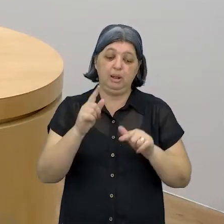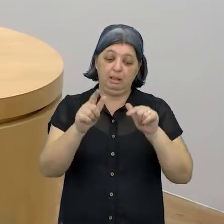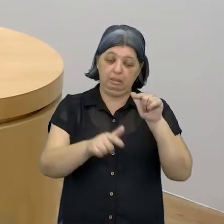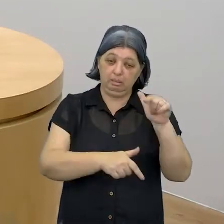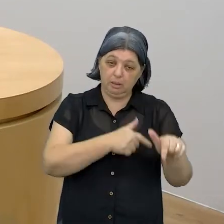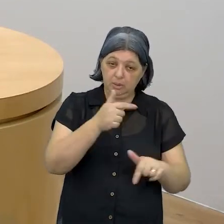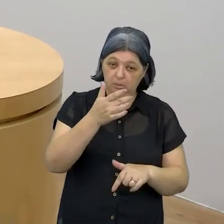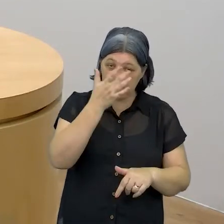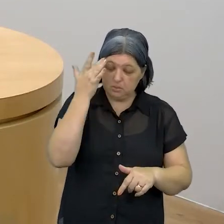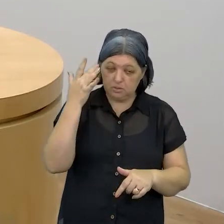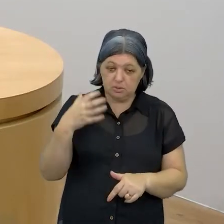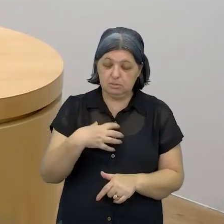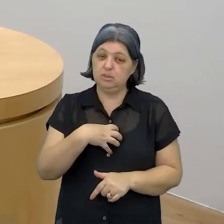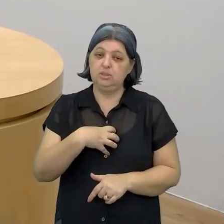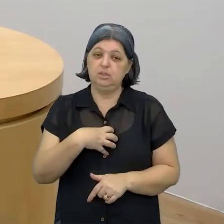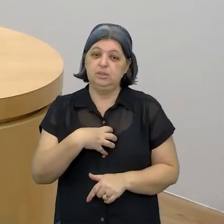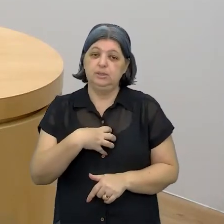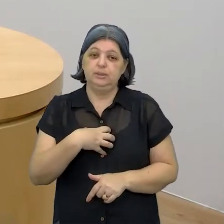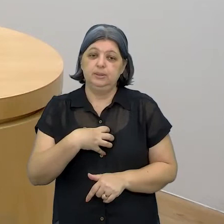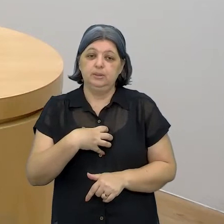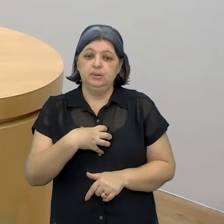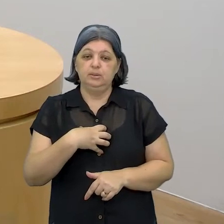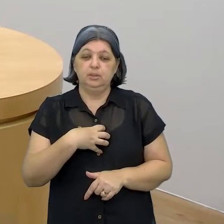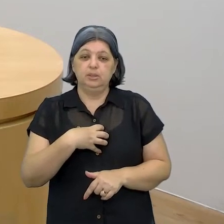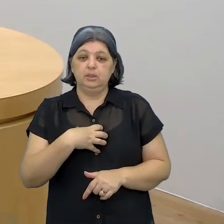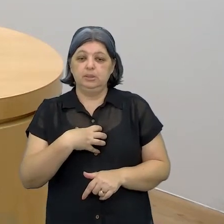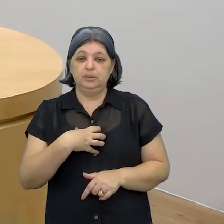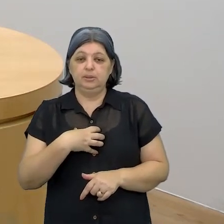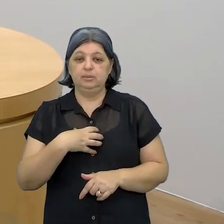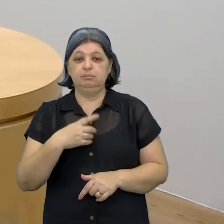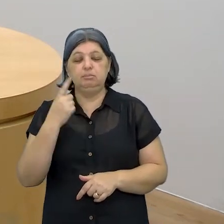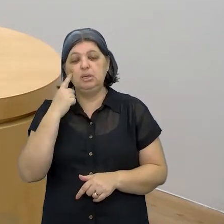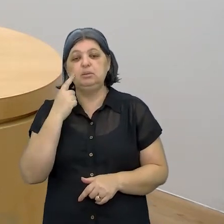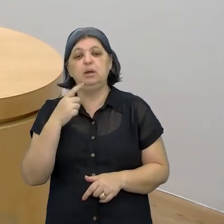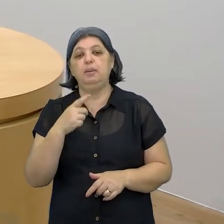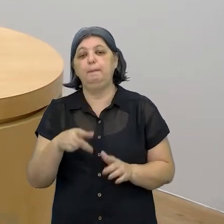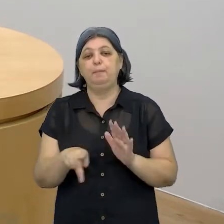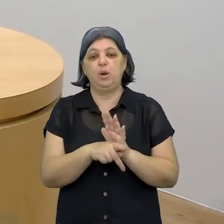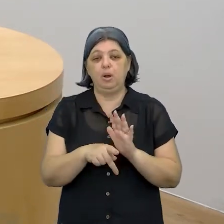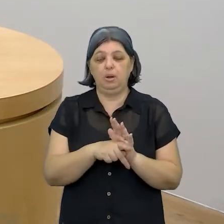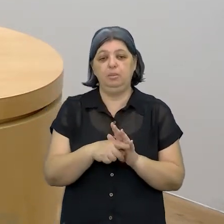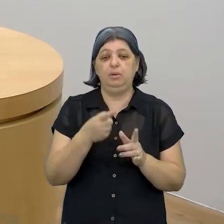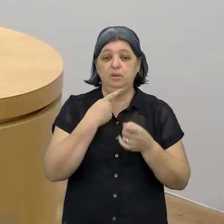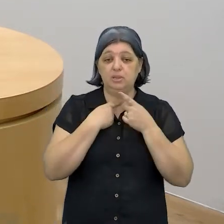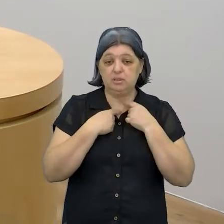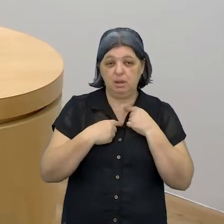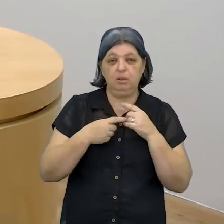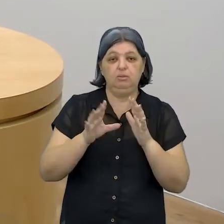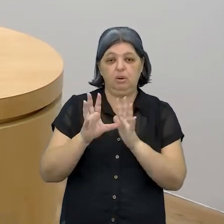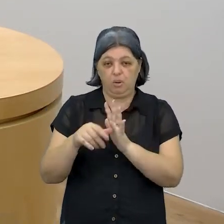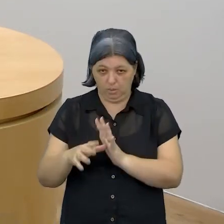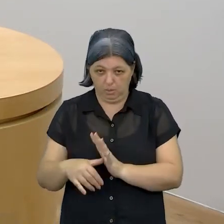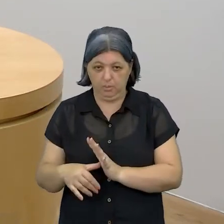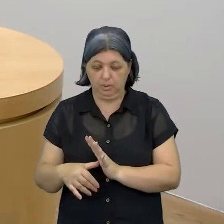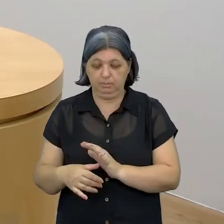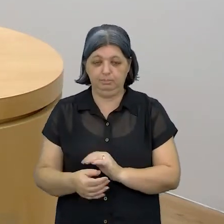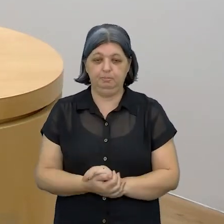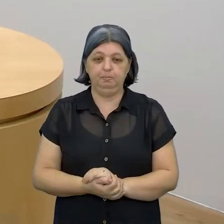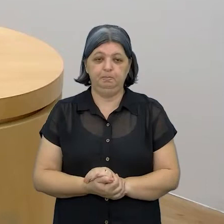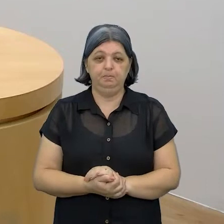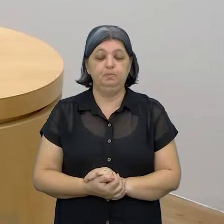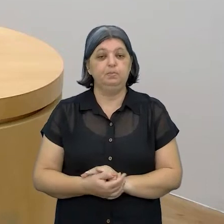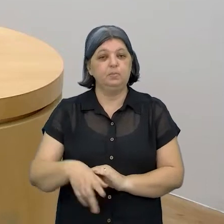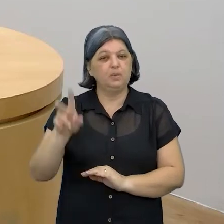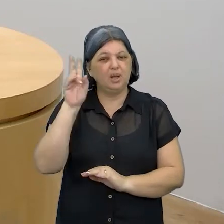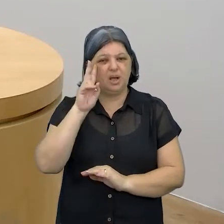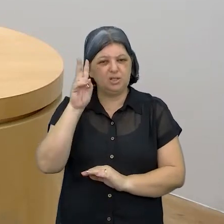pobres não se sintam encorajados a cometer as ilegalidades relativas aos bens. Então, é desse momento